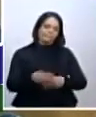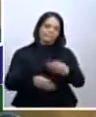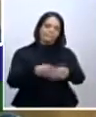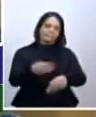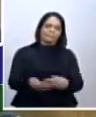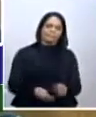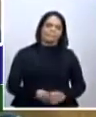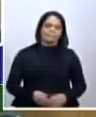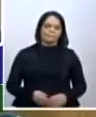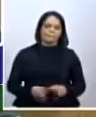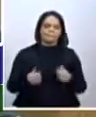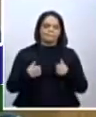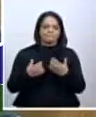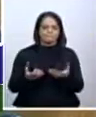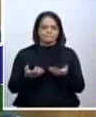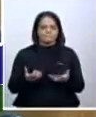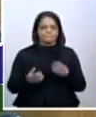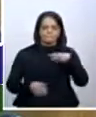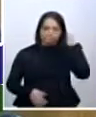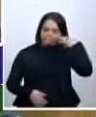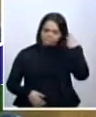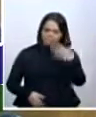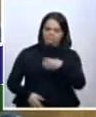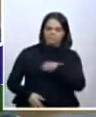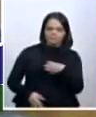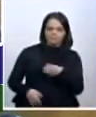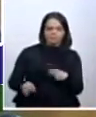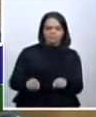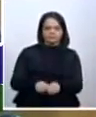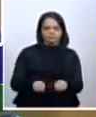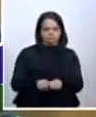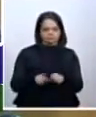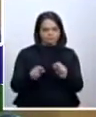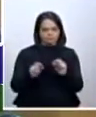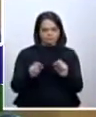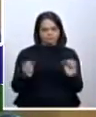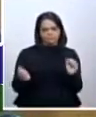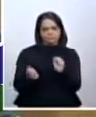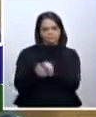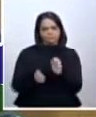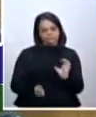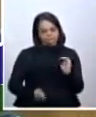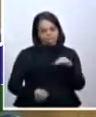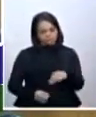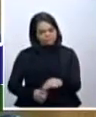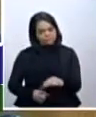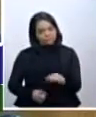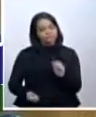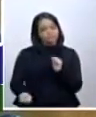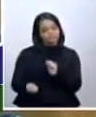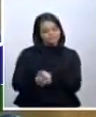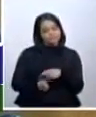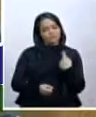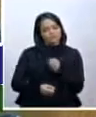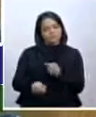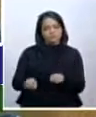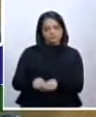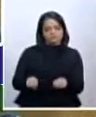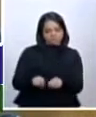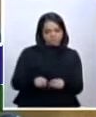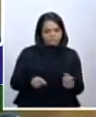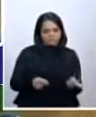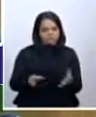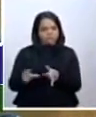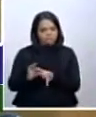desenvolver. E queríamos, vereador Baiano, também com a Câmara, que a Câmara fosse nossa parceira, viu, Michel?